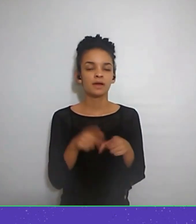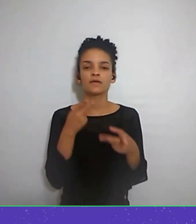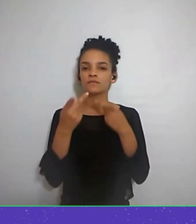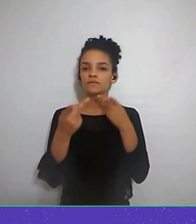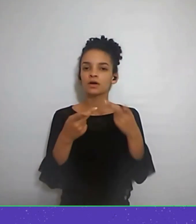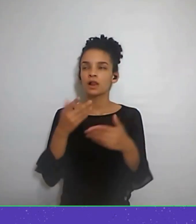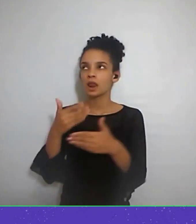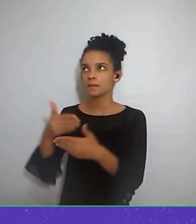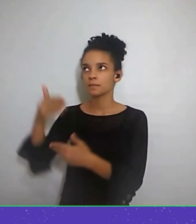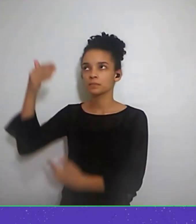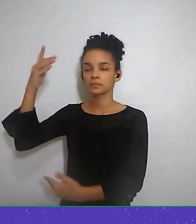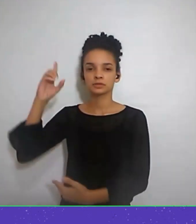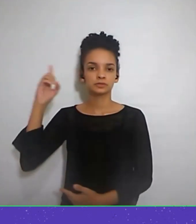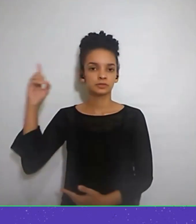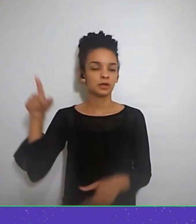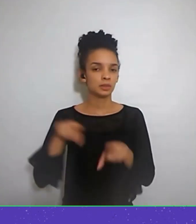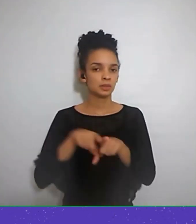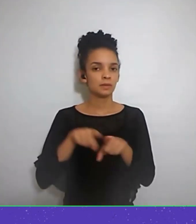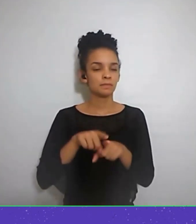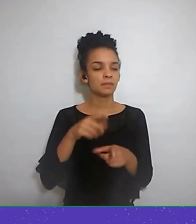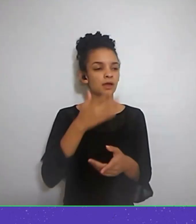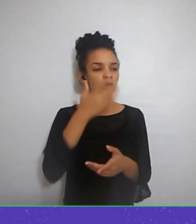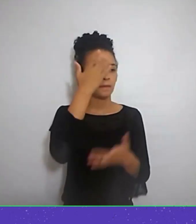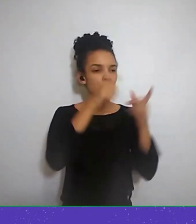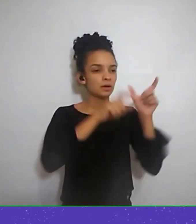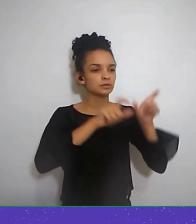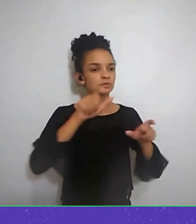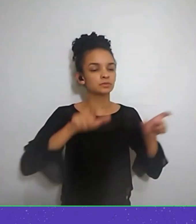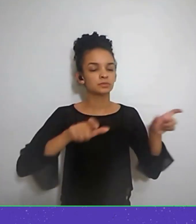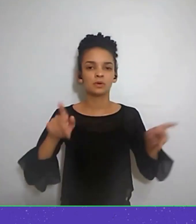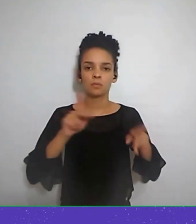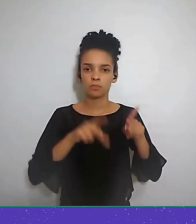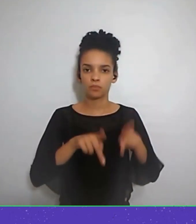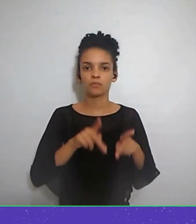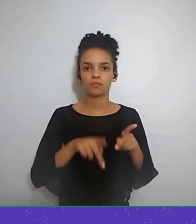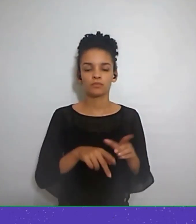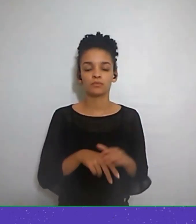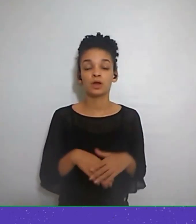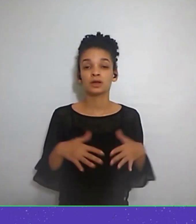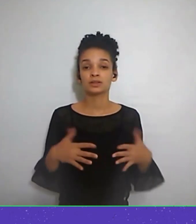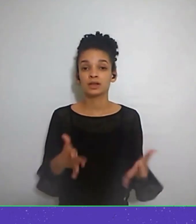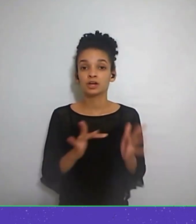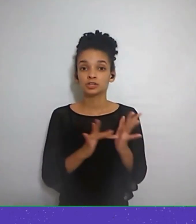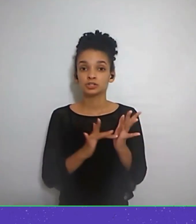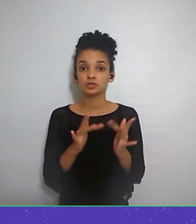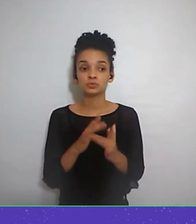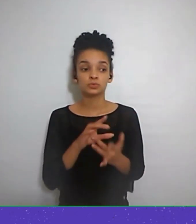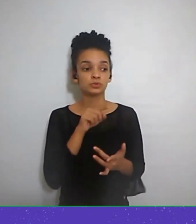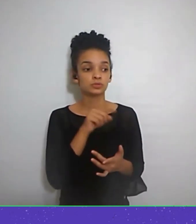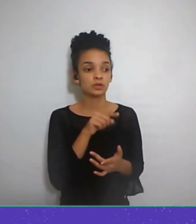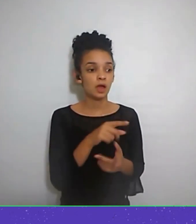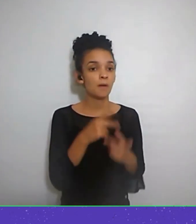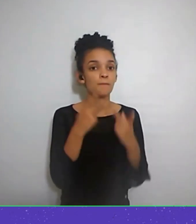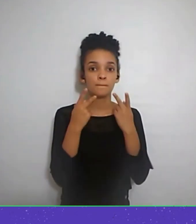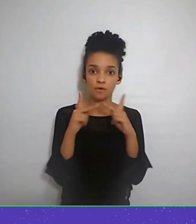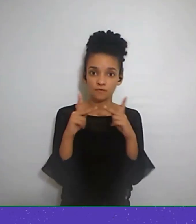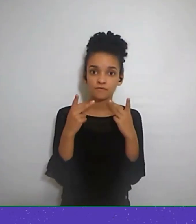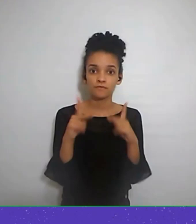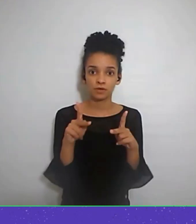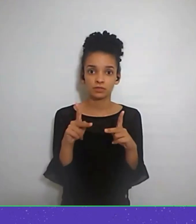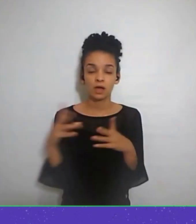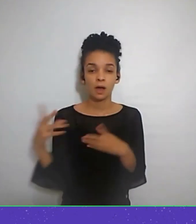de todo o povo. Então Jesus era o varão profeta, poderoso